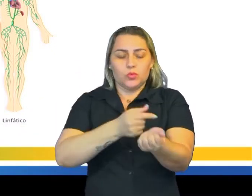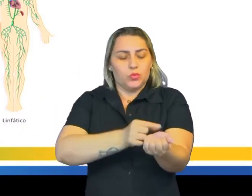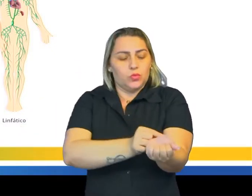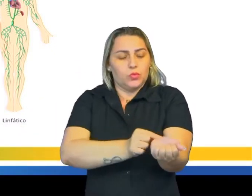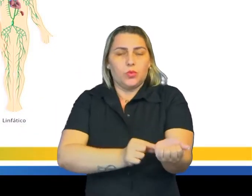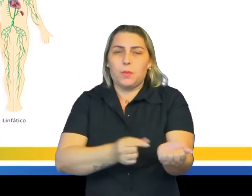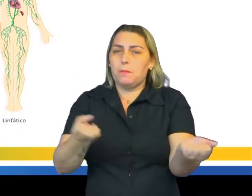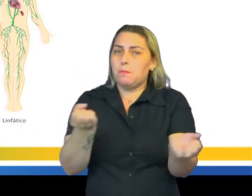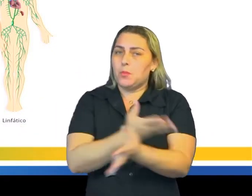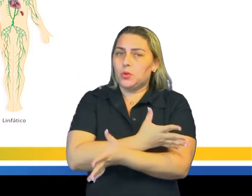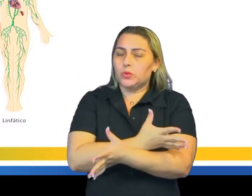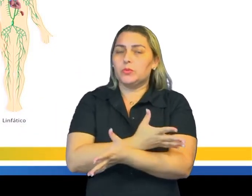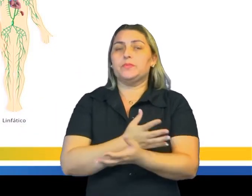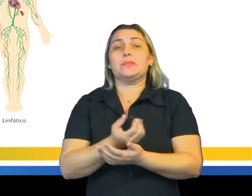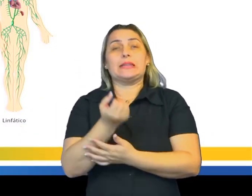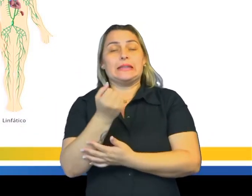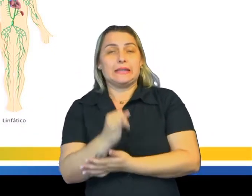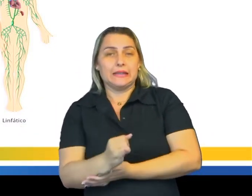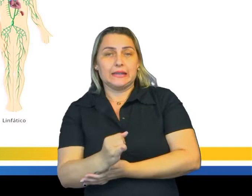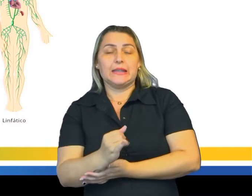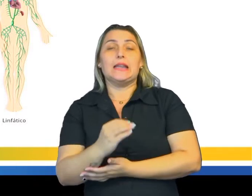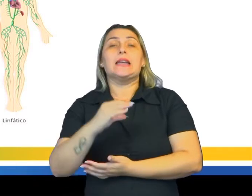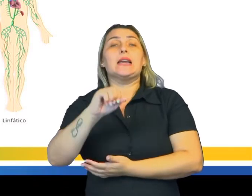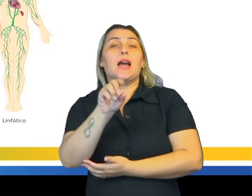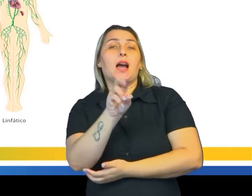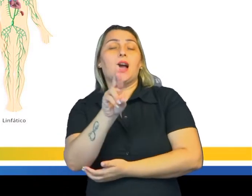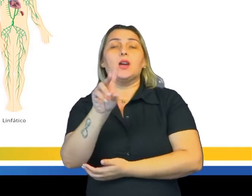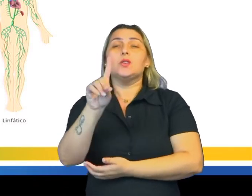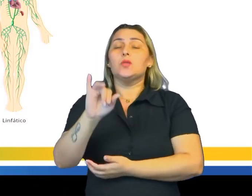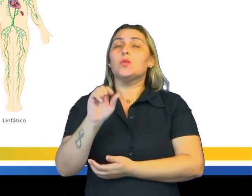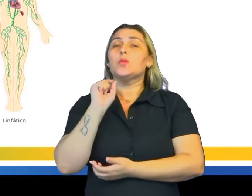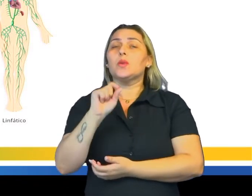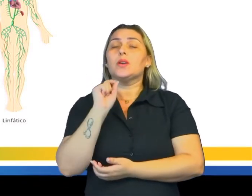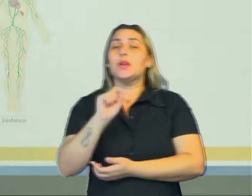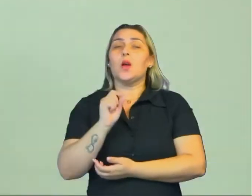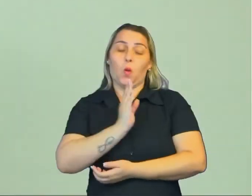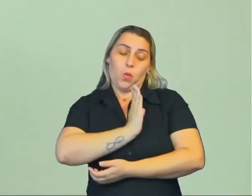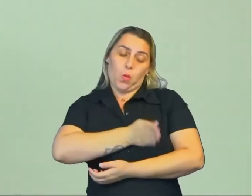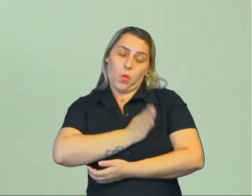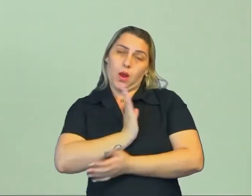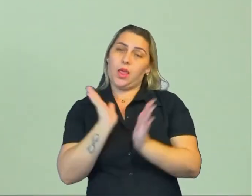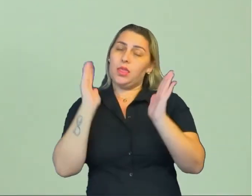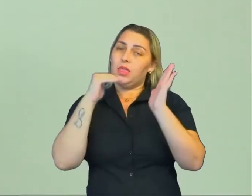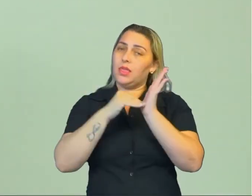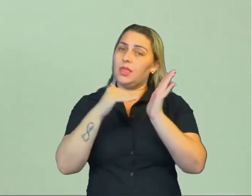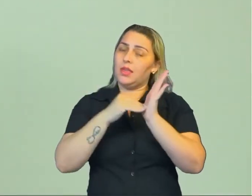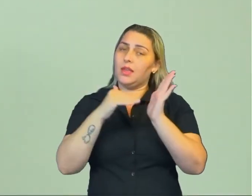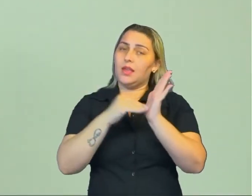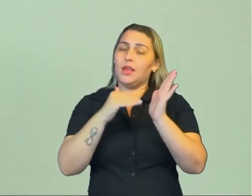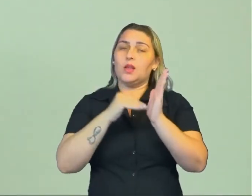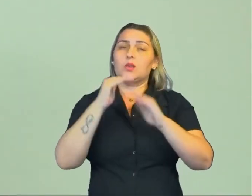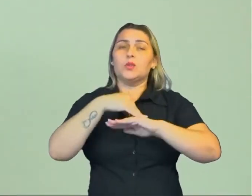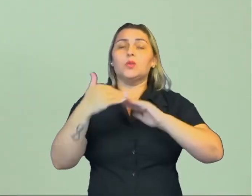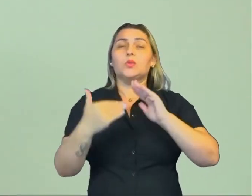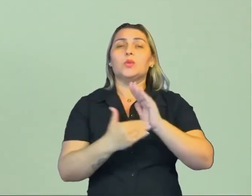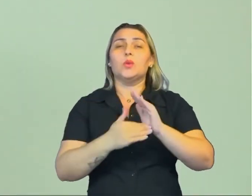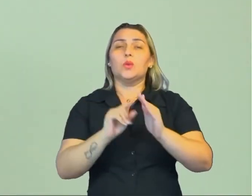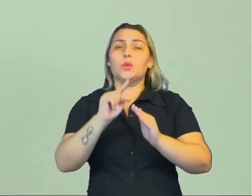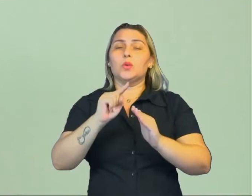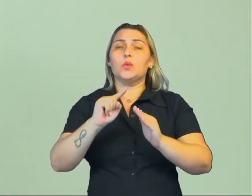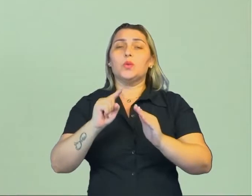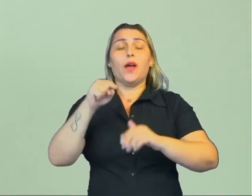um curativo, está feito. O sistema cardiovascular ele compreende o quê? Desde o coração até todos os vasos, até